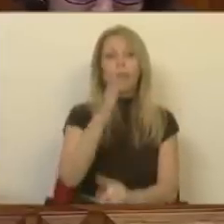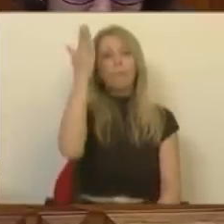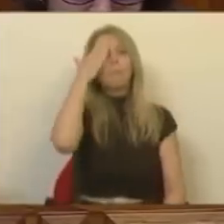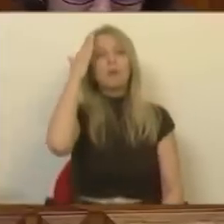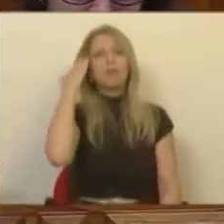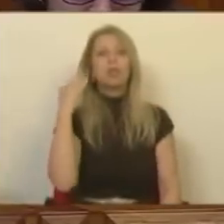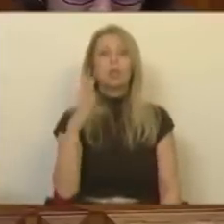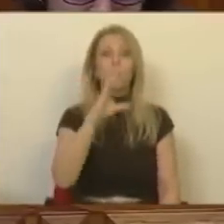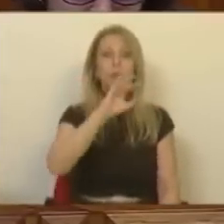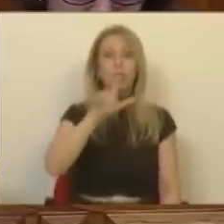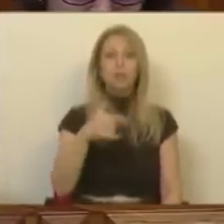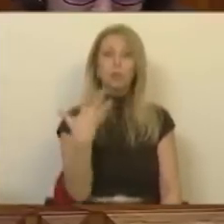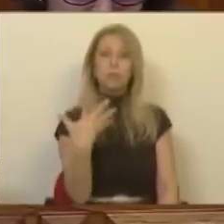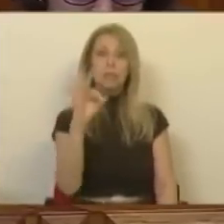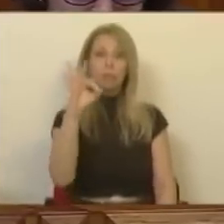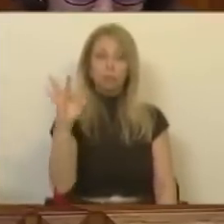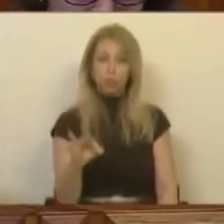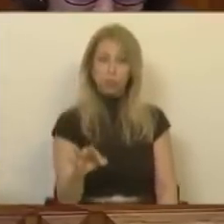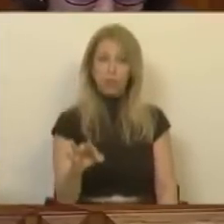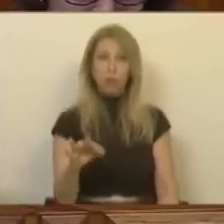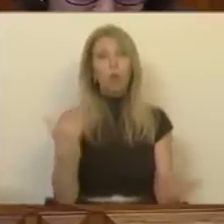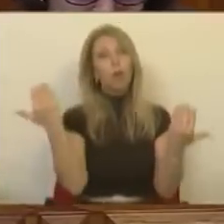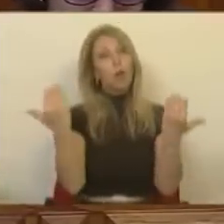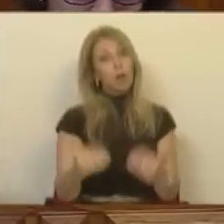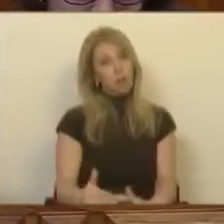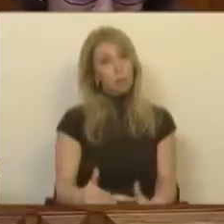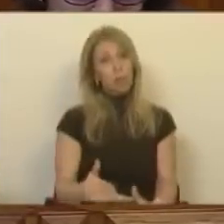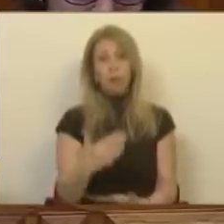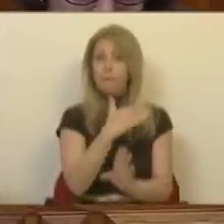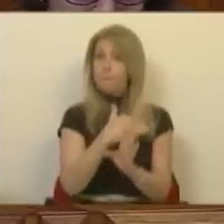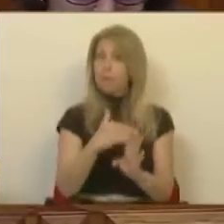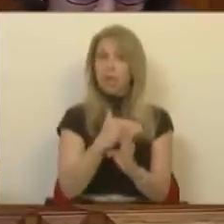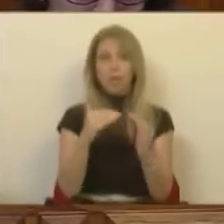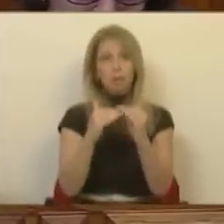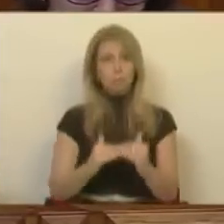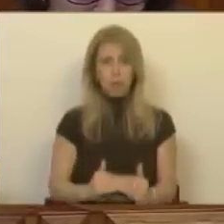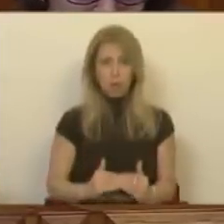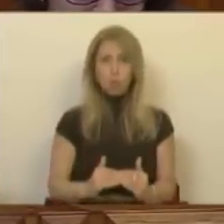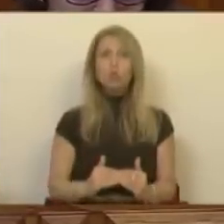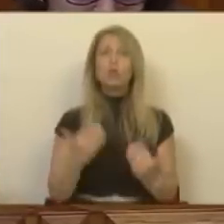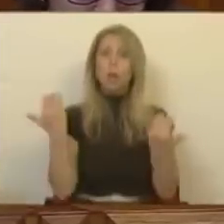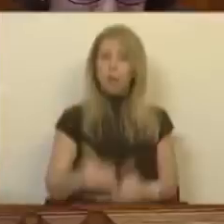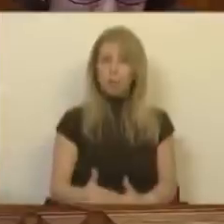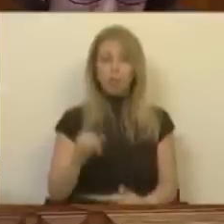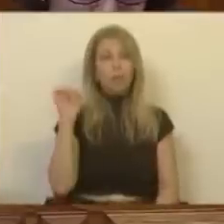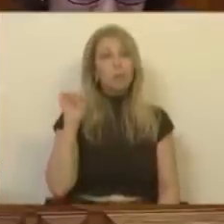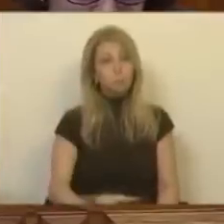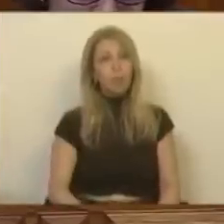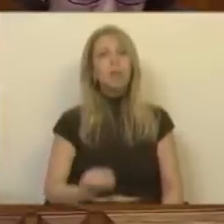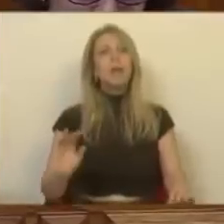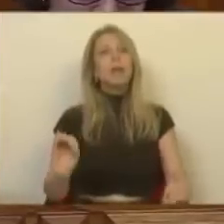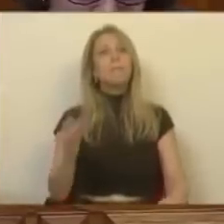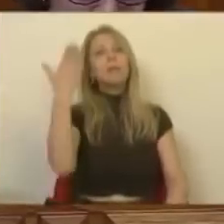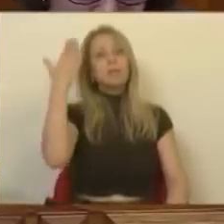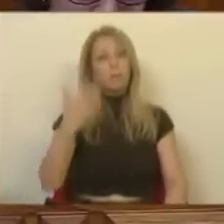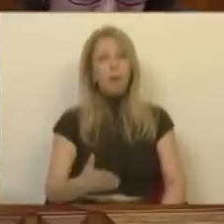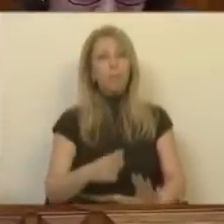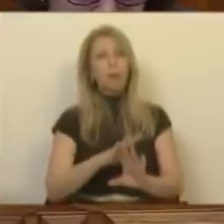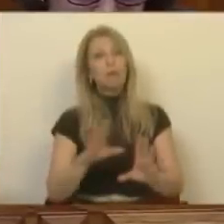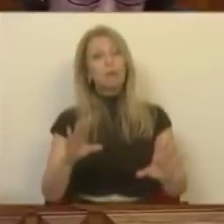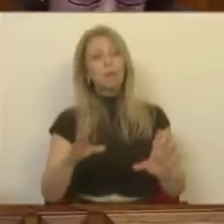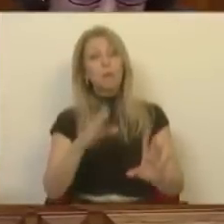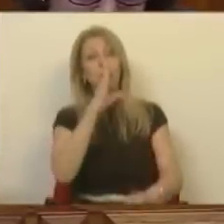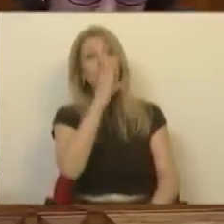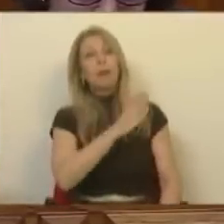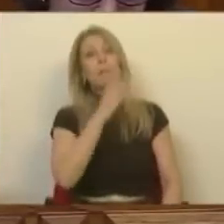era 10,5%, e limitamos a menos de metade e sobretudo adotarmos um conjunto de medidas na área da energia